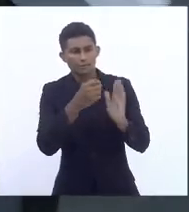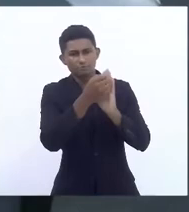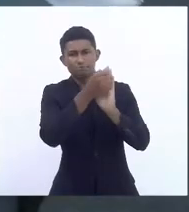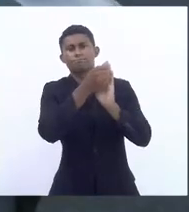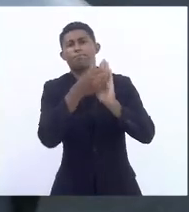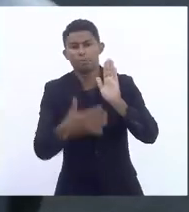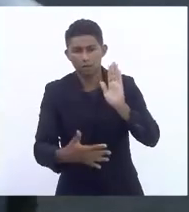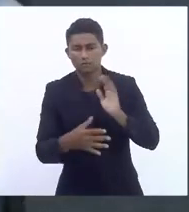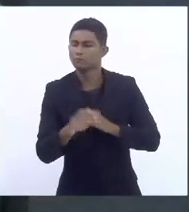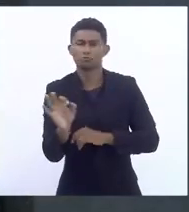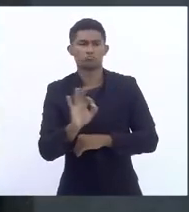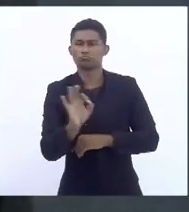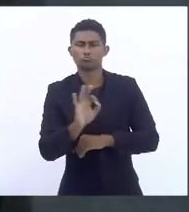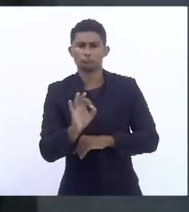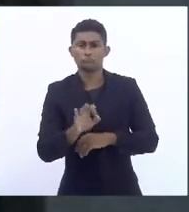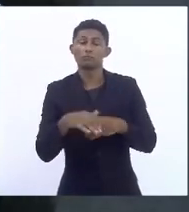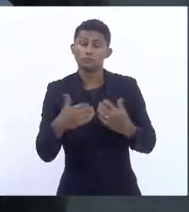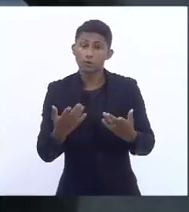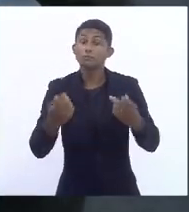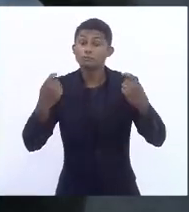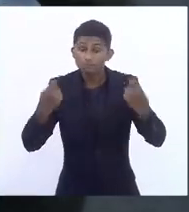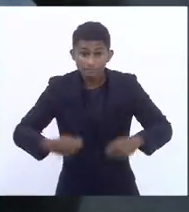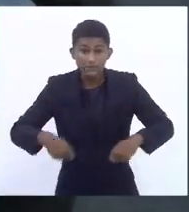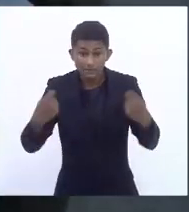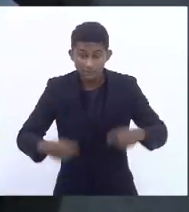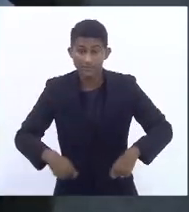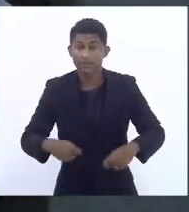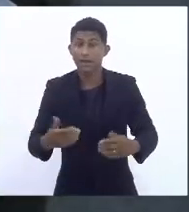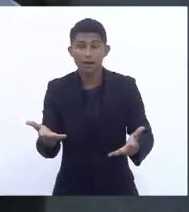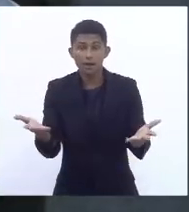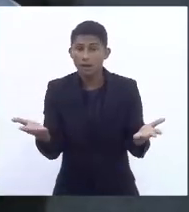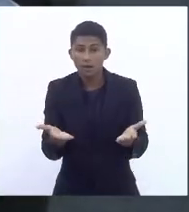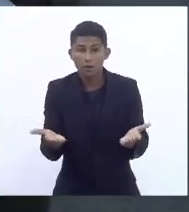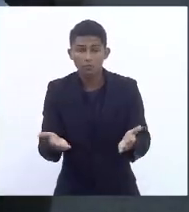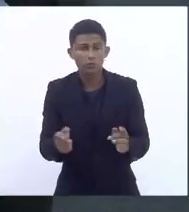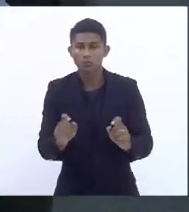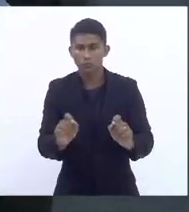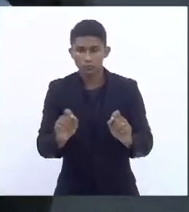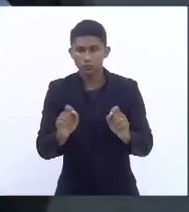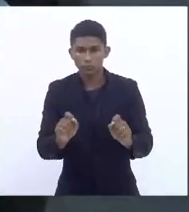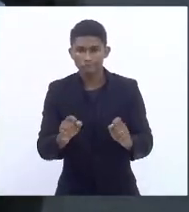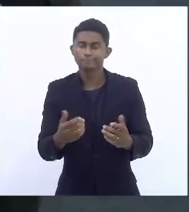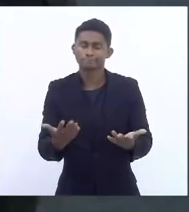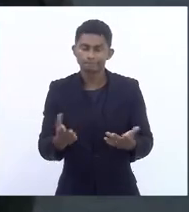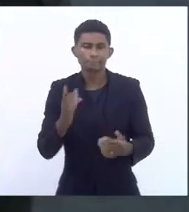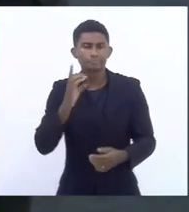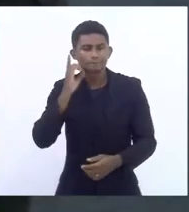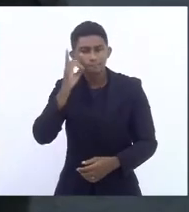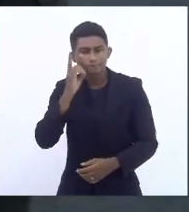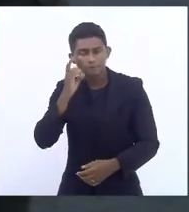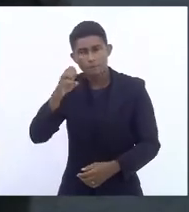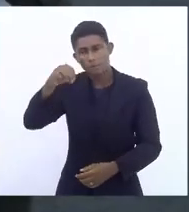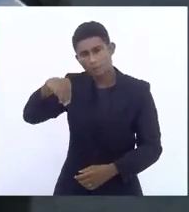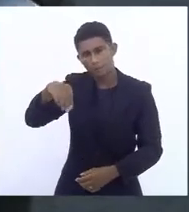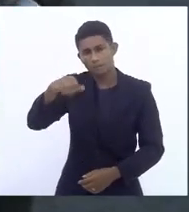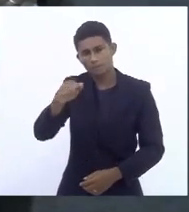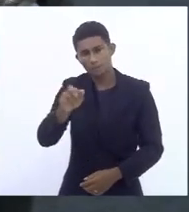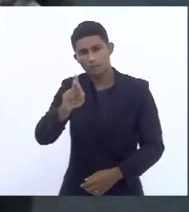Então é necessário que agora, em correspondência à ação que o deputado Márcio Pacheco fez para que